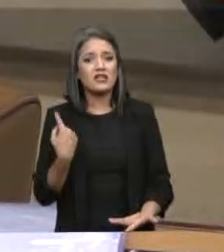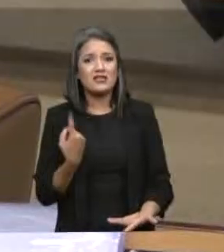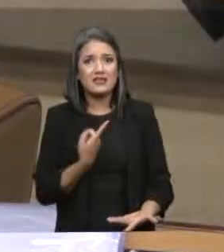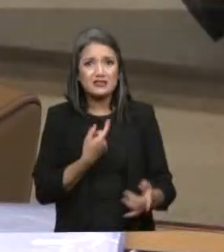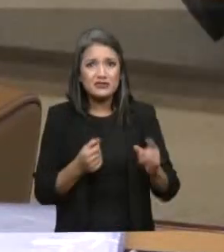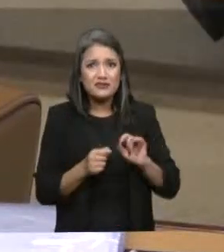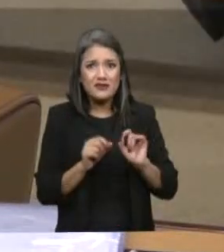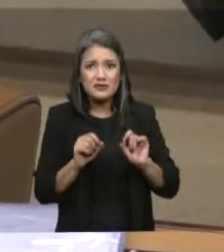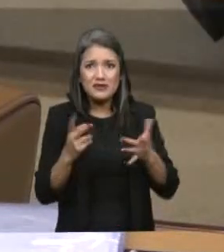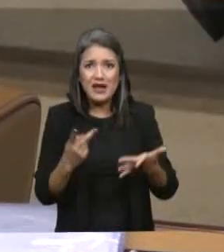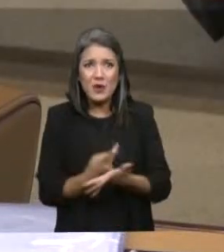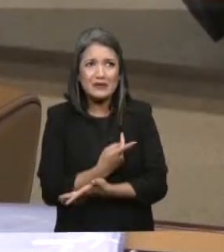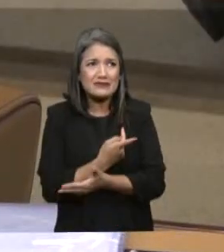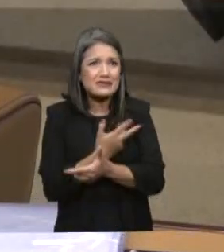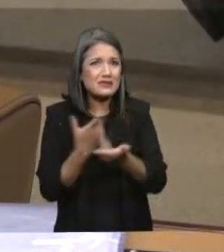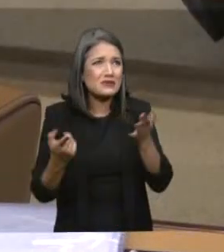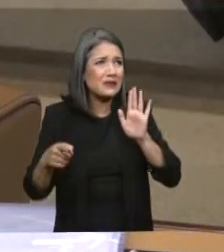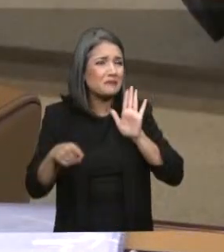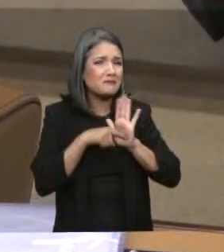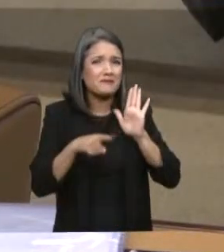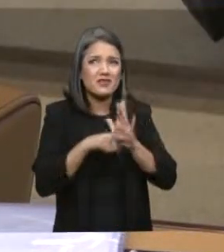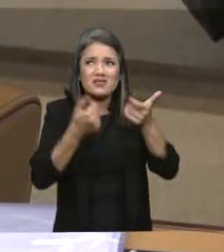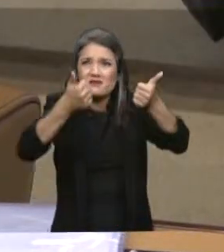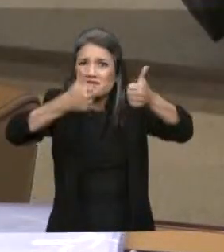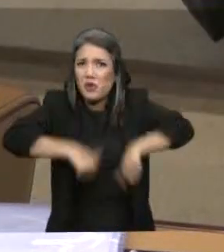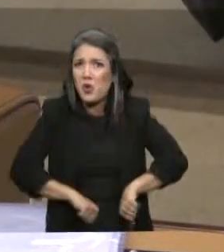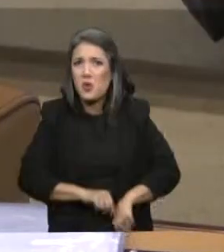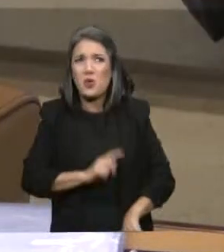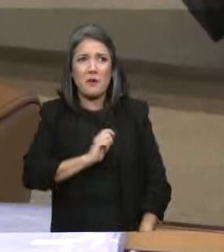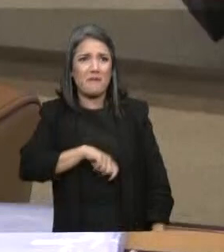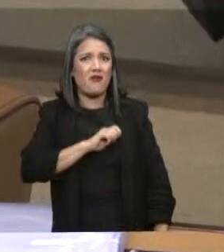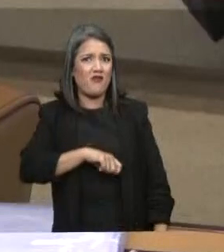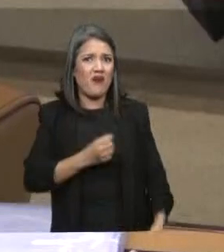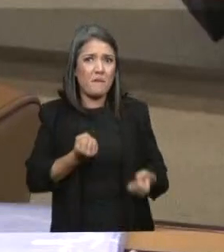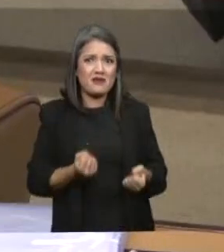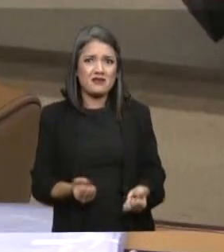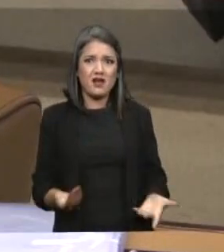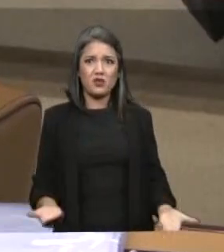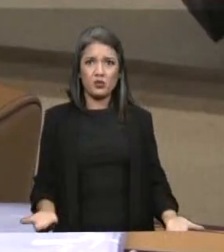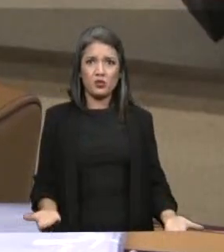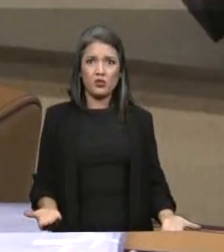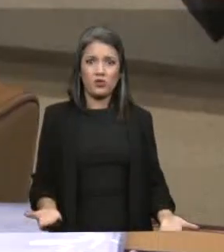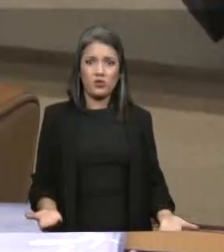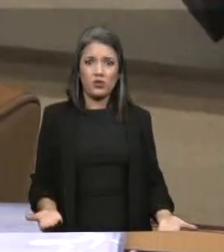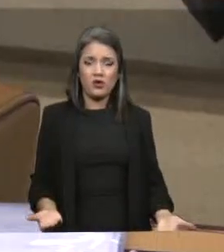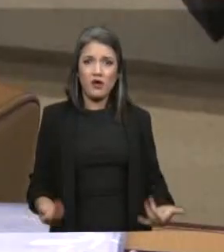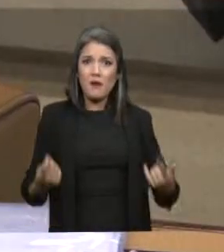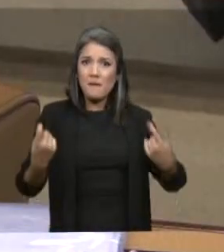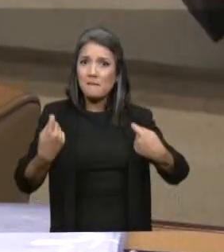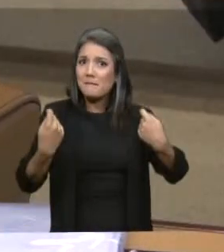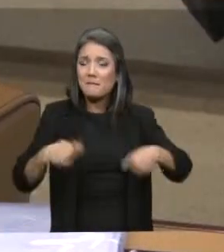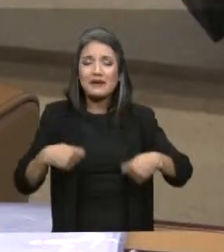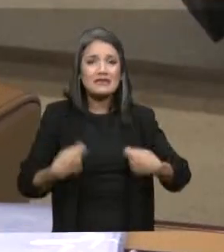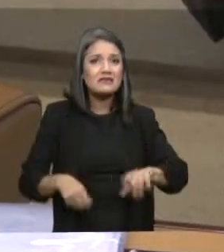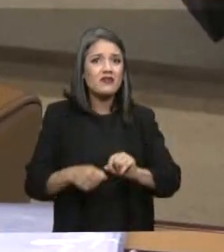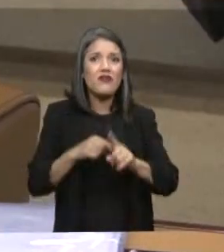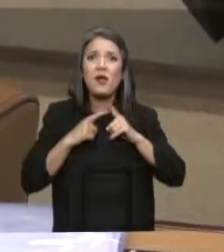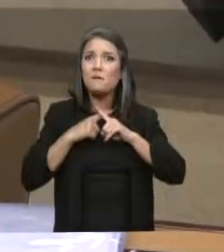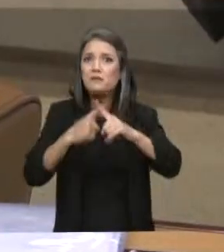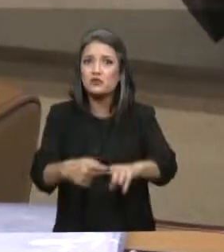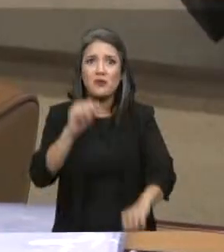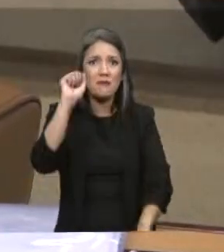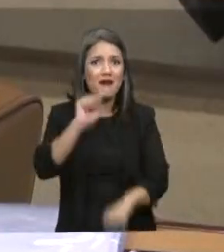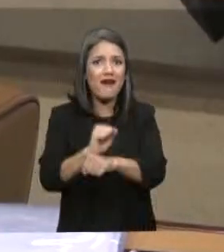esse desfile de barbari preciso dizer basta a isso e